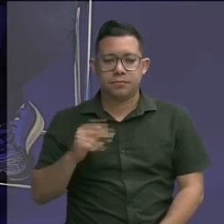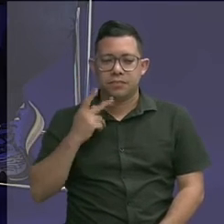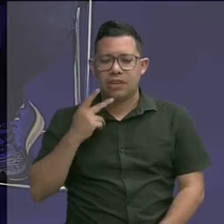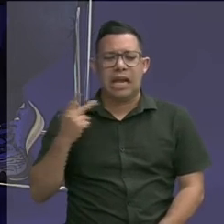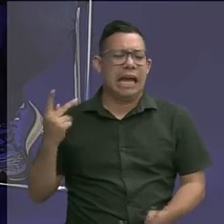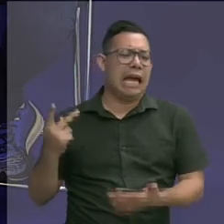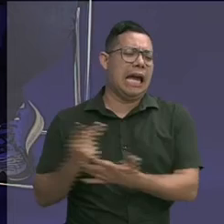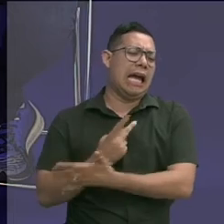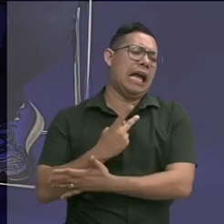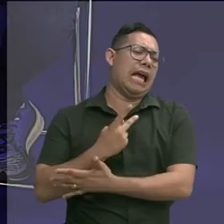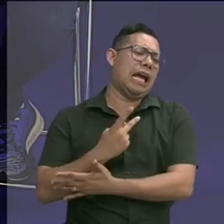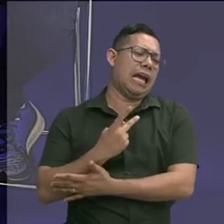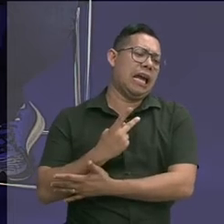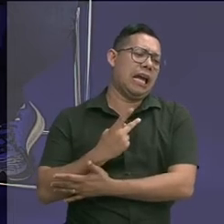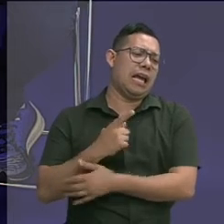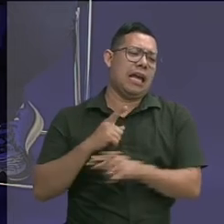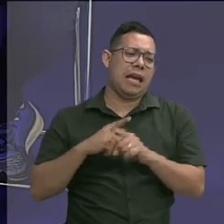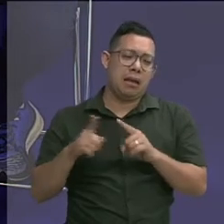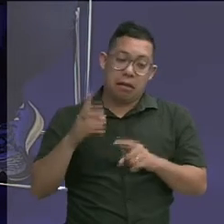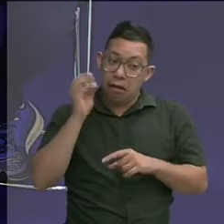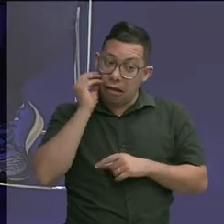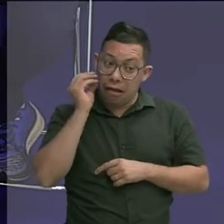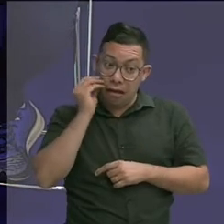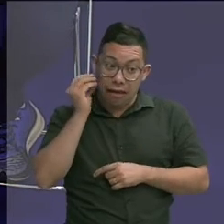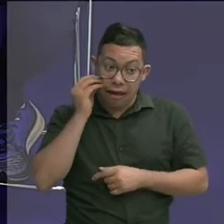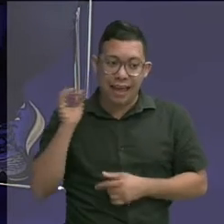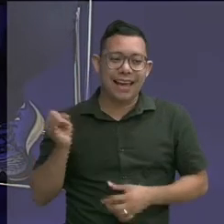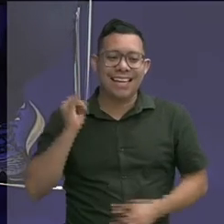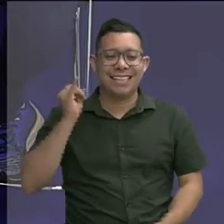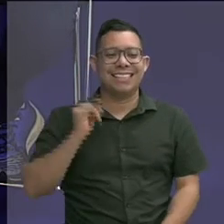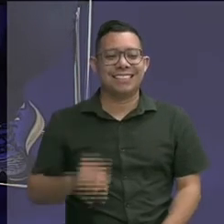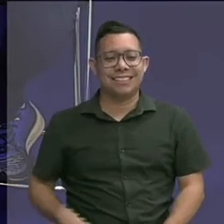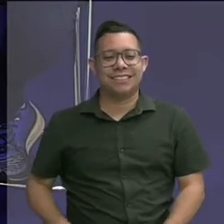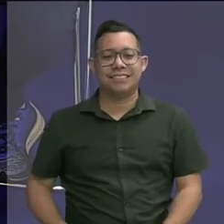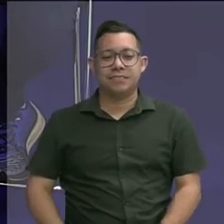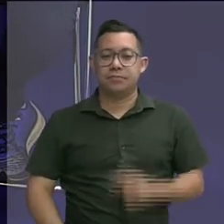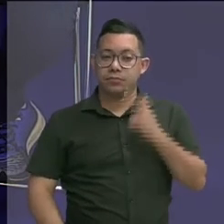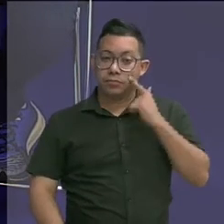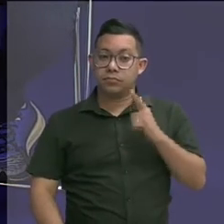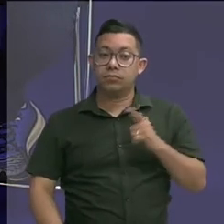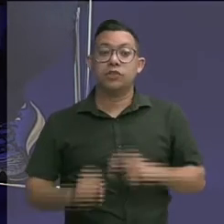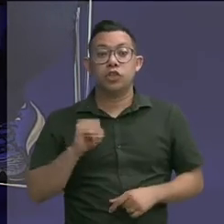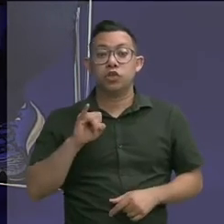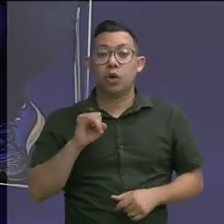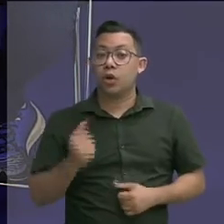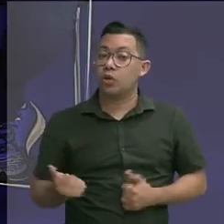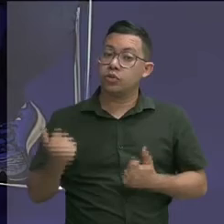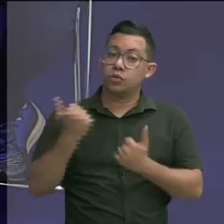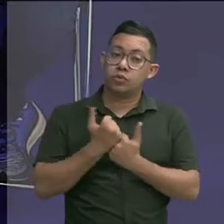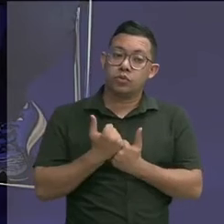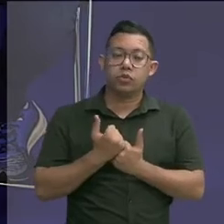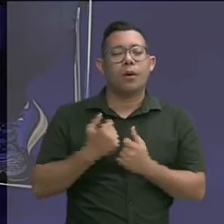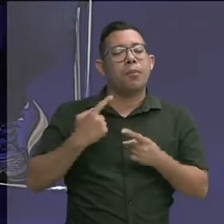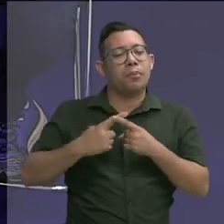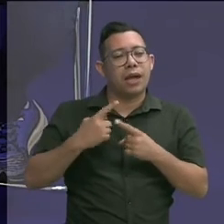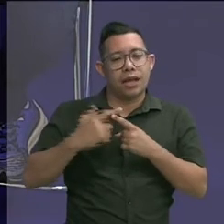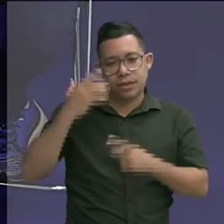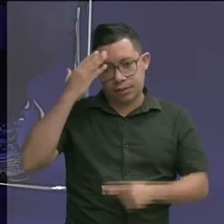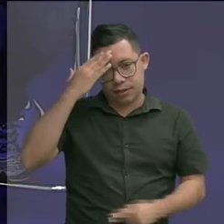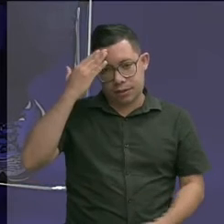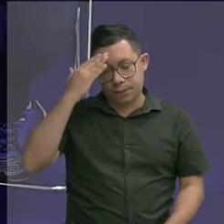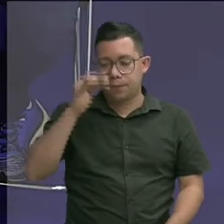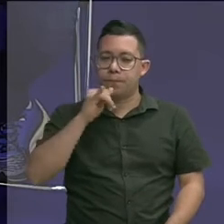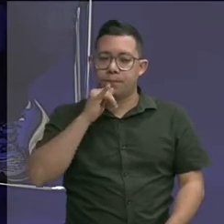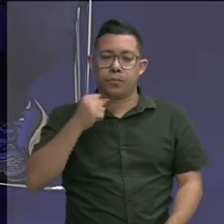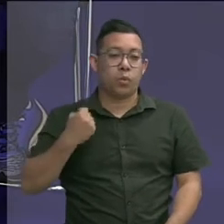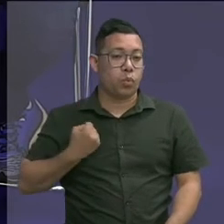Bruna disse que passou longe mas também mas tentou isso é importante gente vocês viram que era só então substituir para a gente saber se um